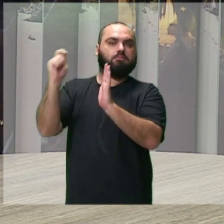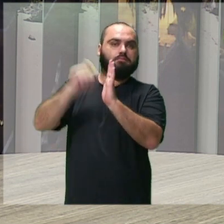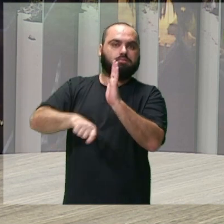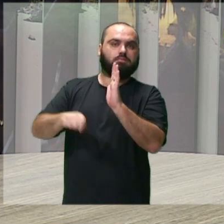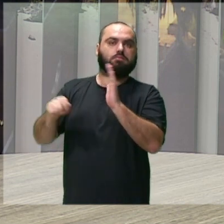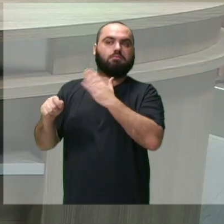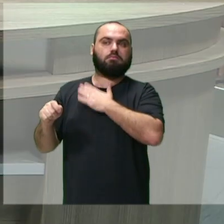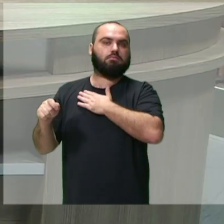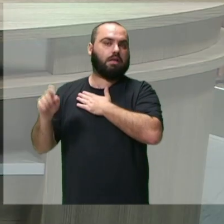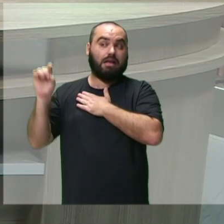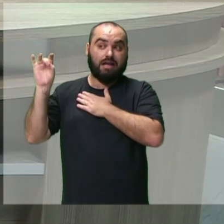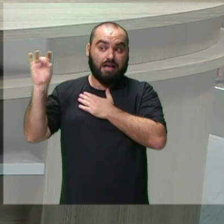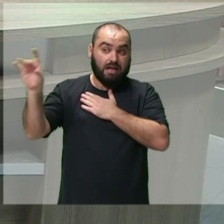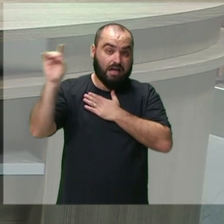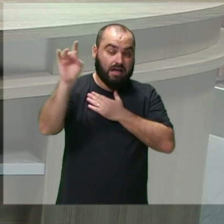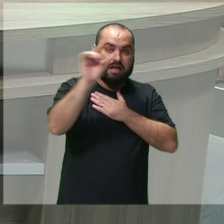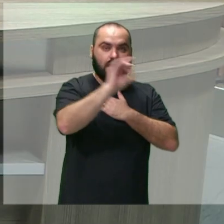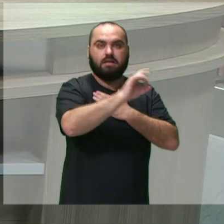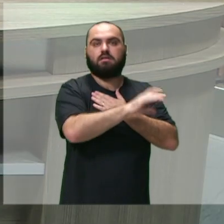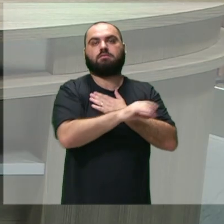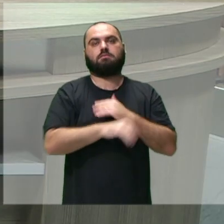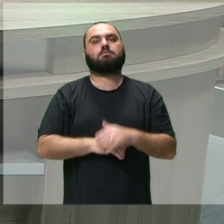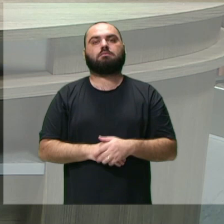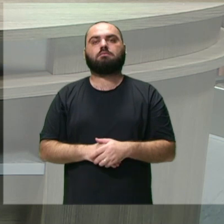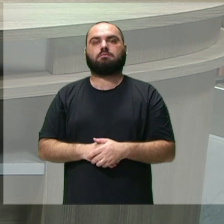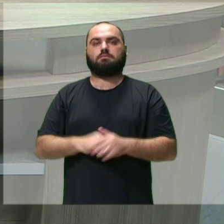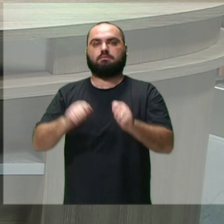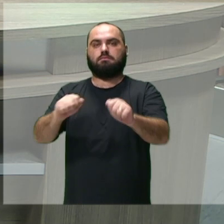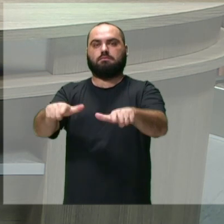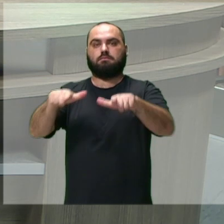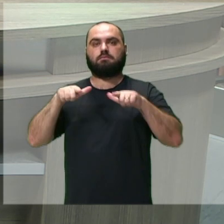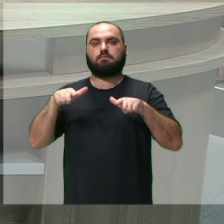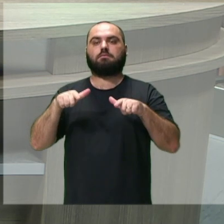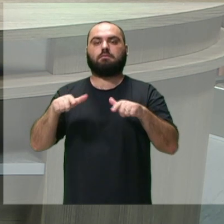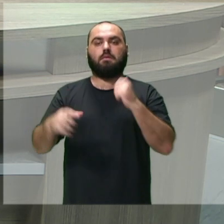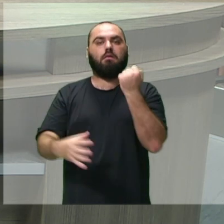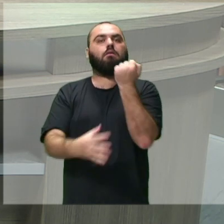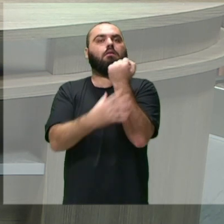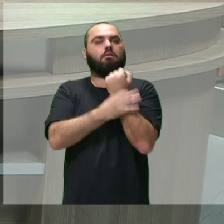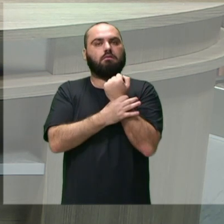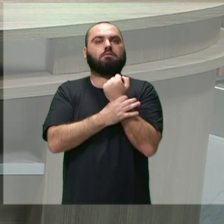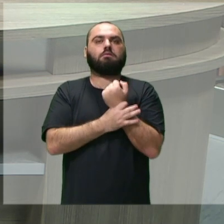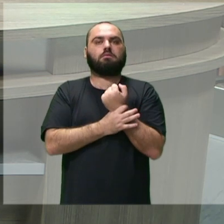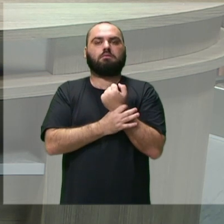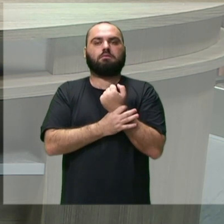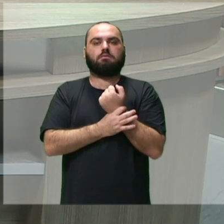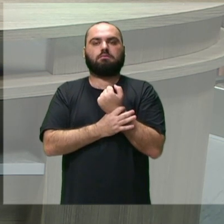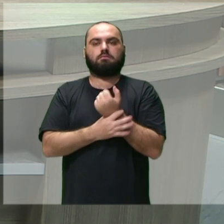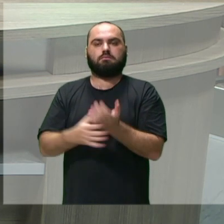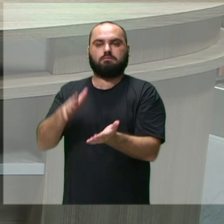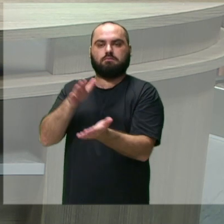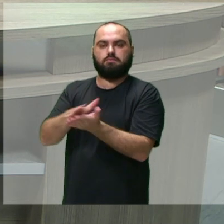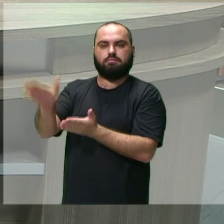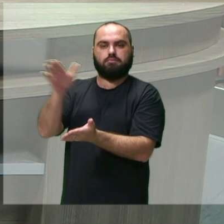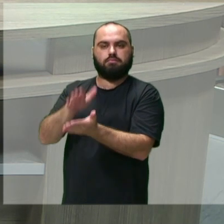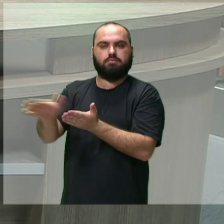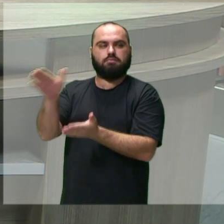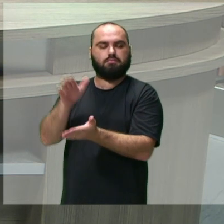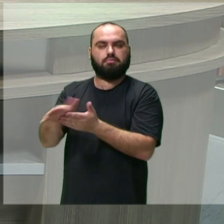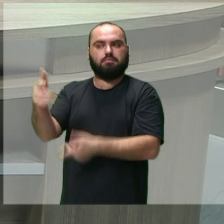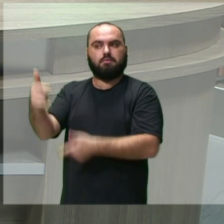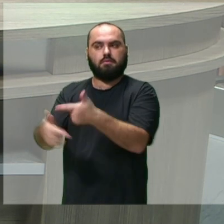cada peça, numerada também com certificado, para dar garantia de que saiu da mão do artista aquele